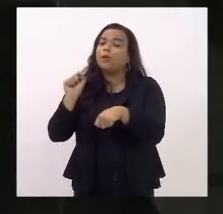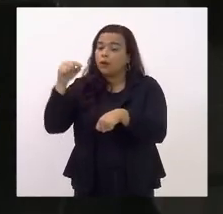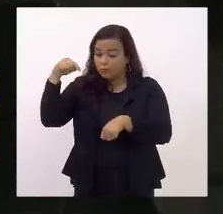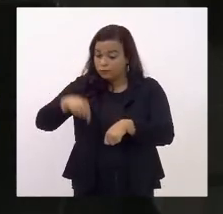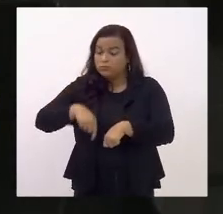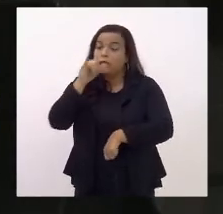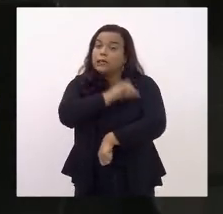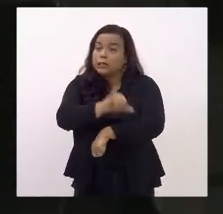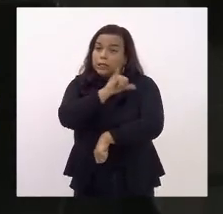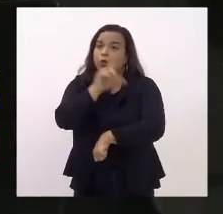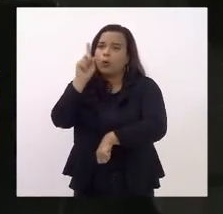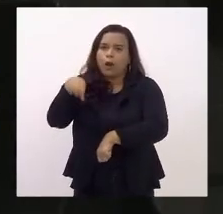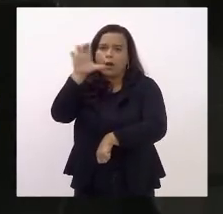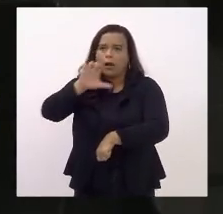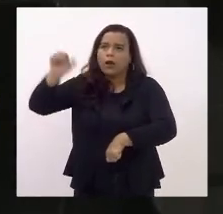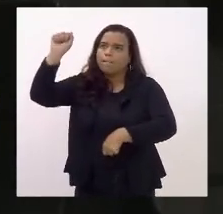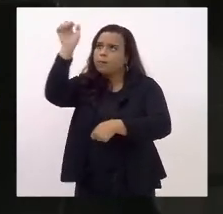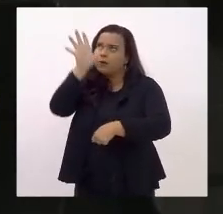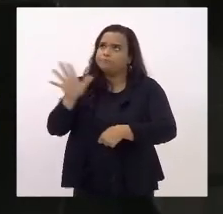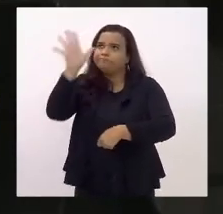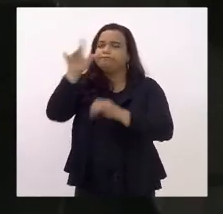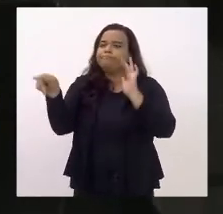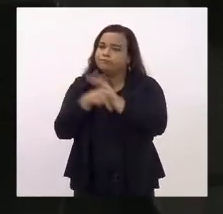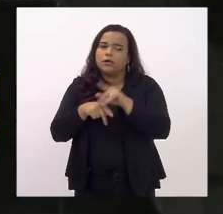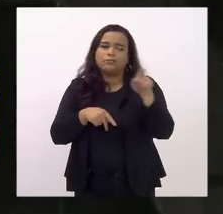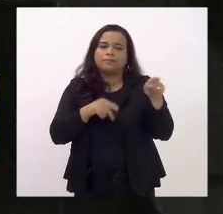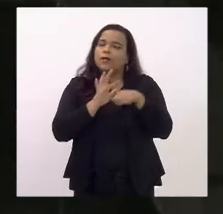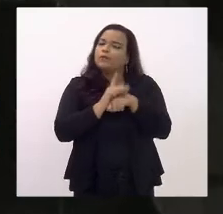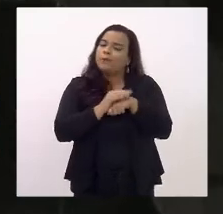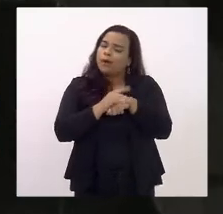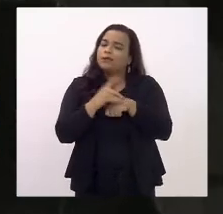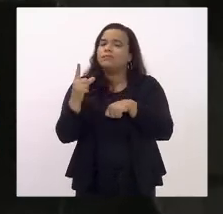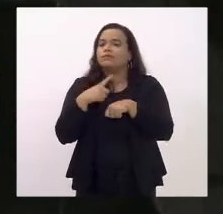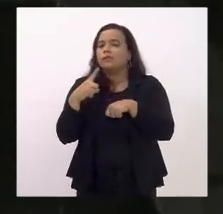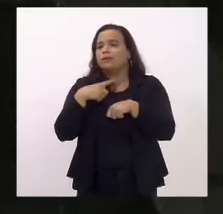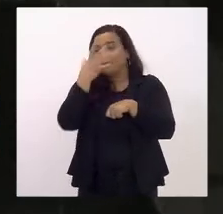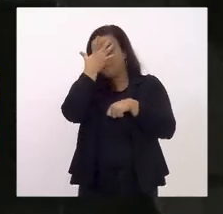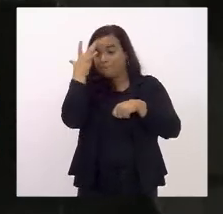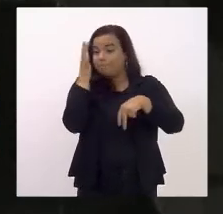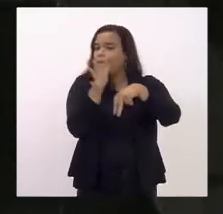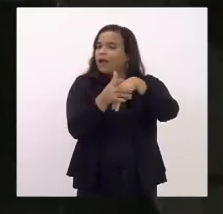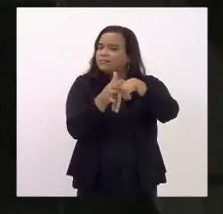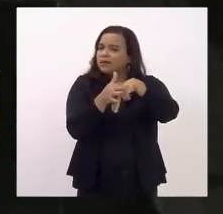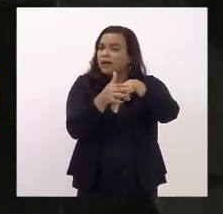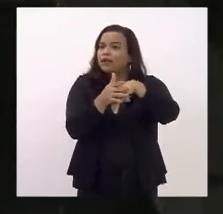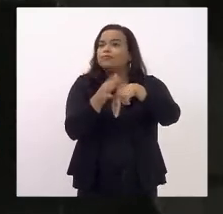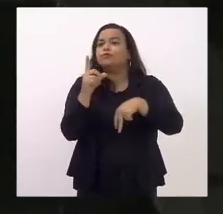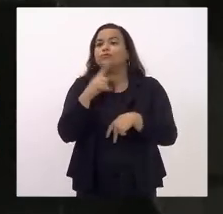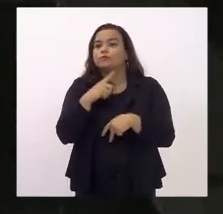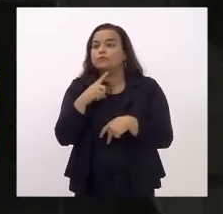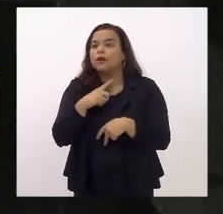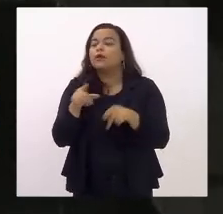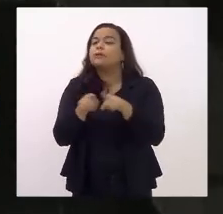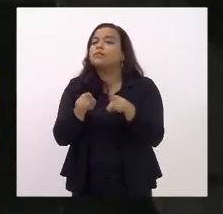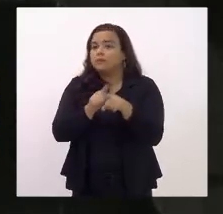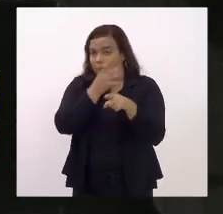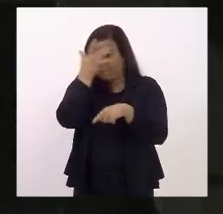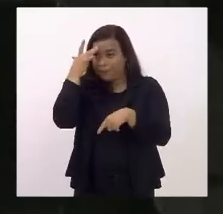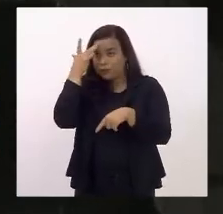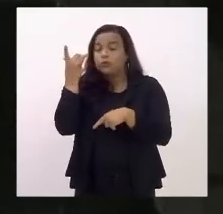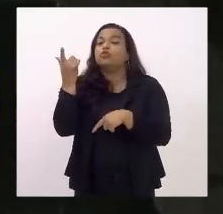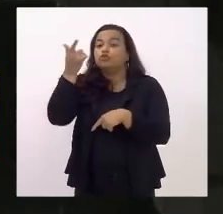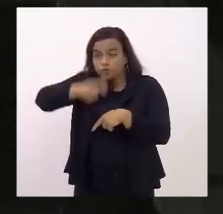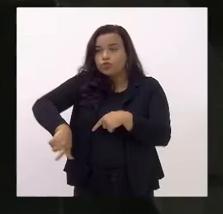ranking triste para nós, campeão nacional nesse indicador, em pacientes com tuberculose, e pacientes que têm um retorno da doença,